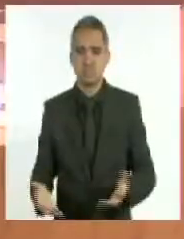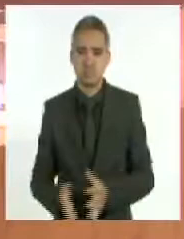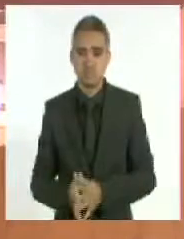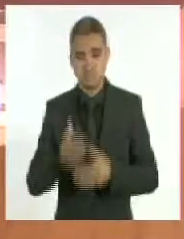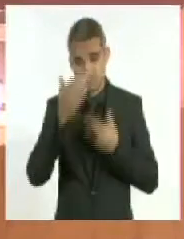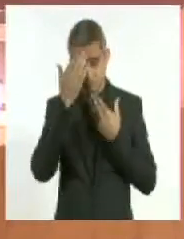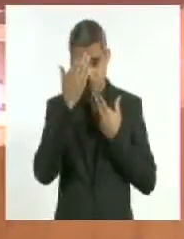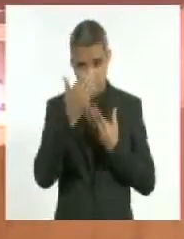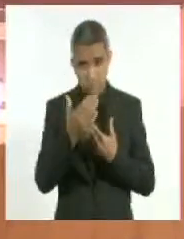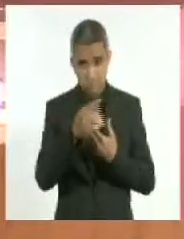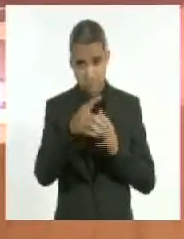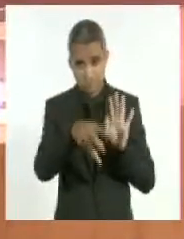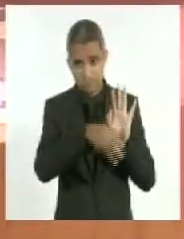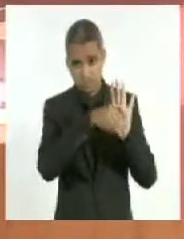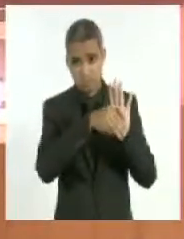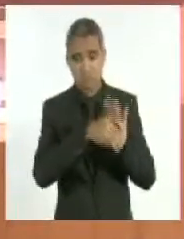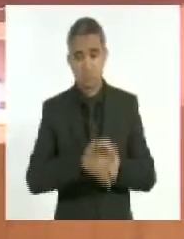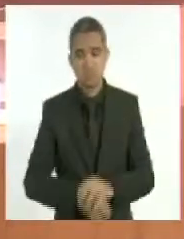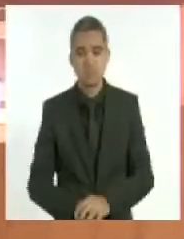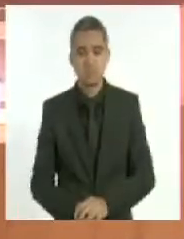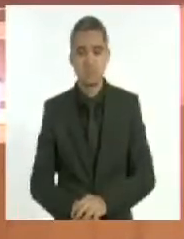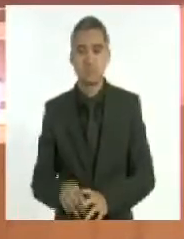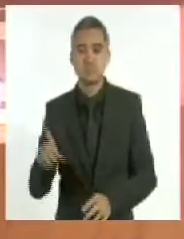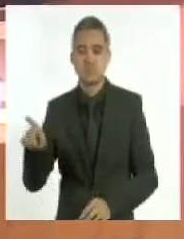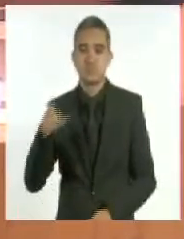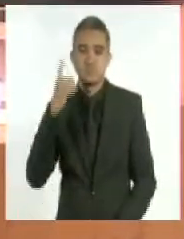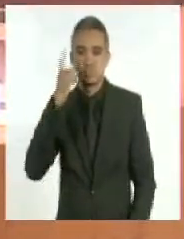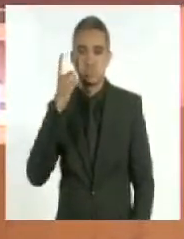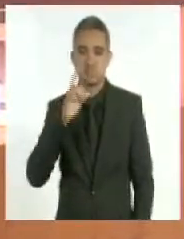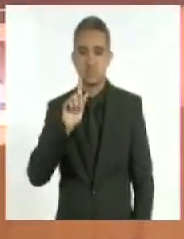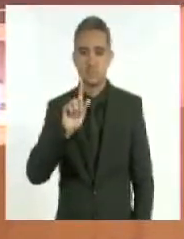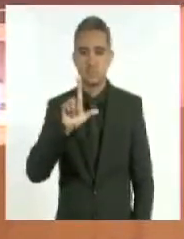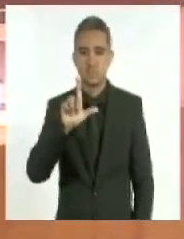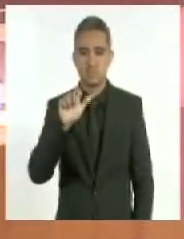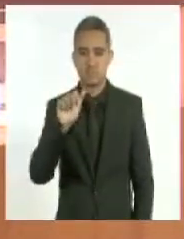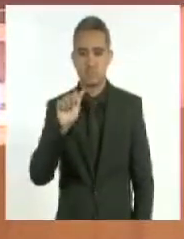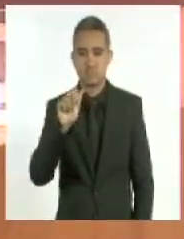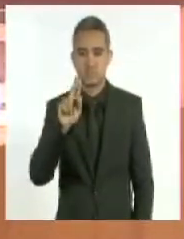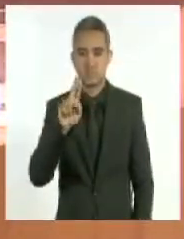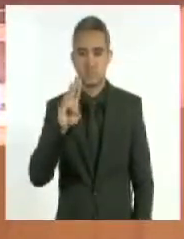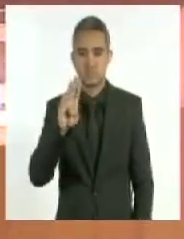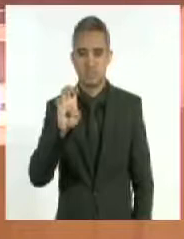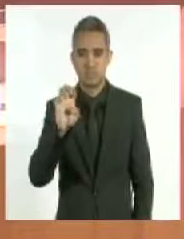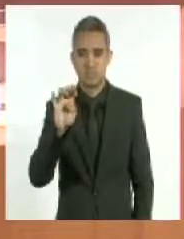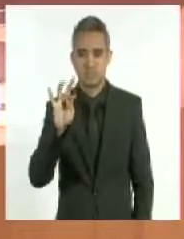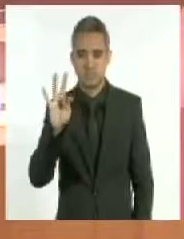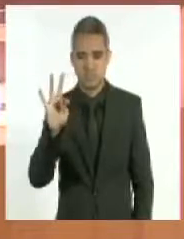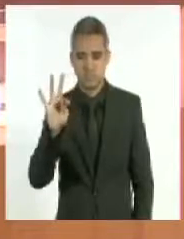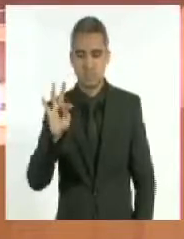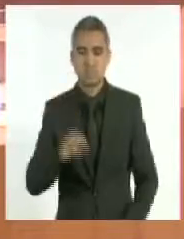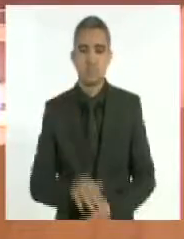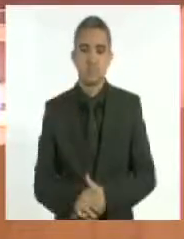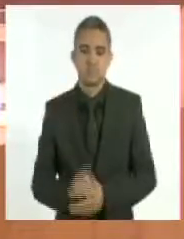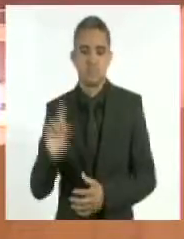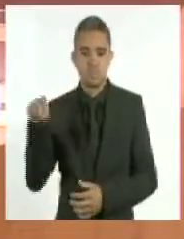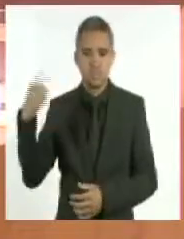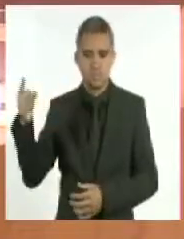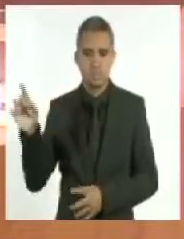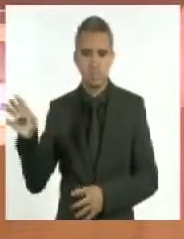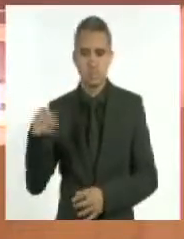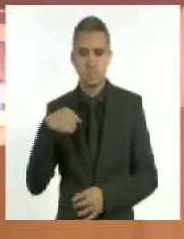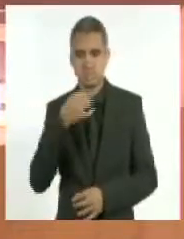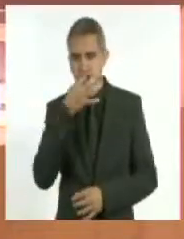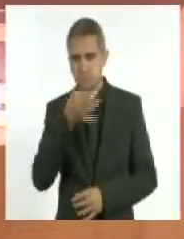Excelência e irei já esclarecer. Deputado Glaubert, com o maior prazer. Deputado Max, só para posterior, me conceder uma parte. Deputado